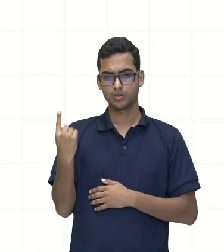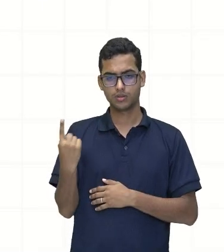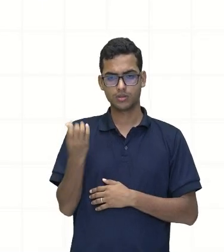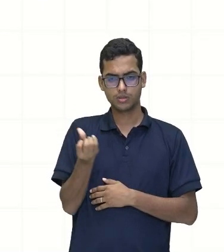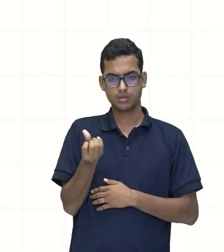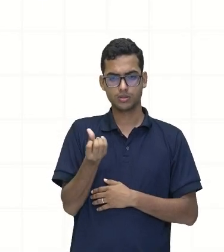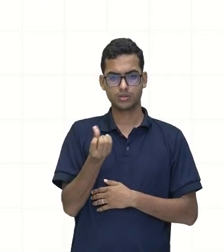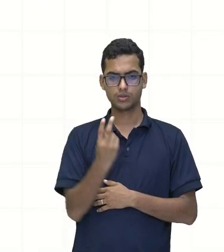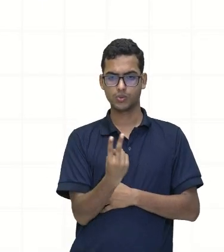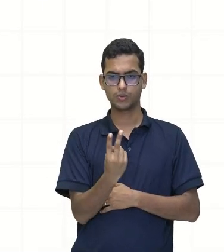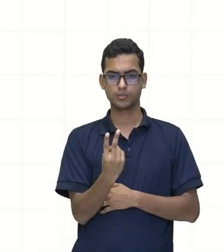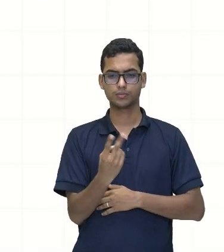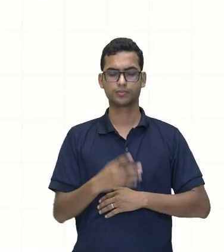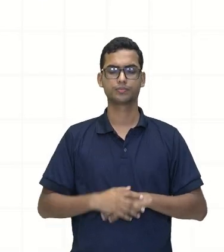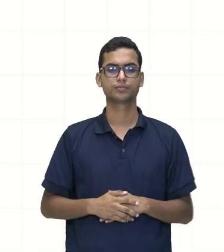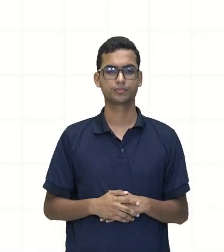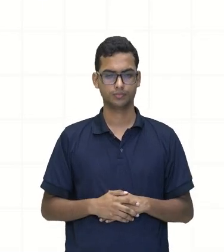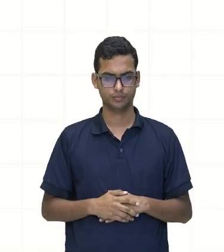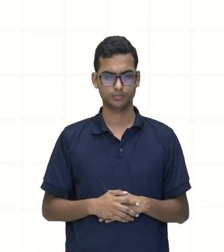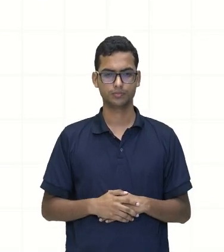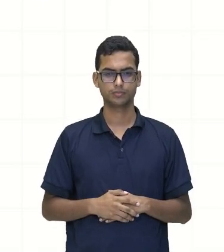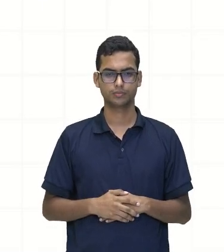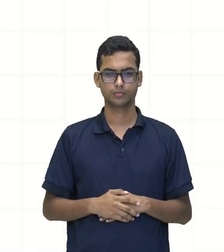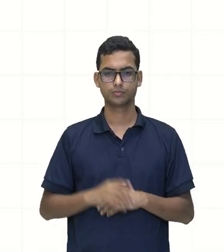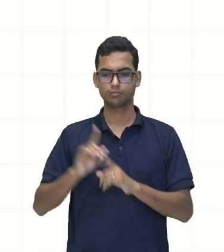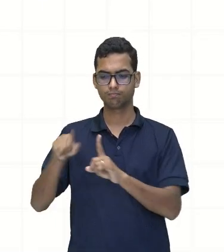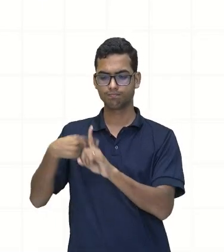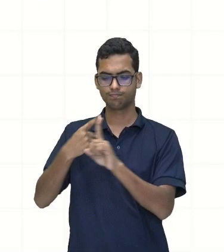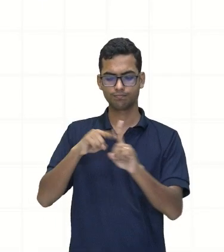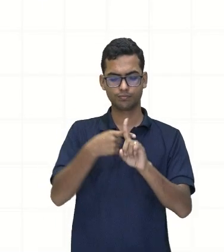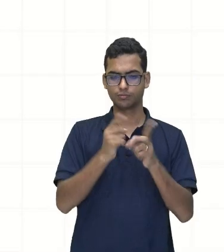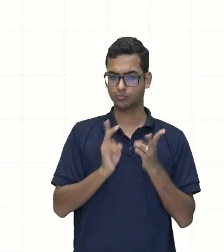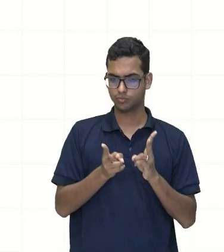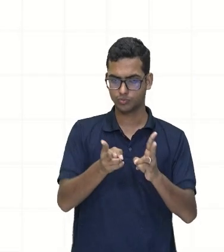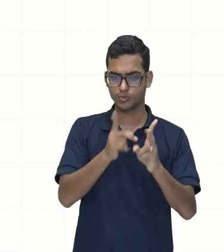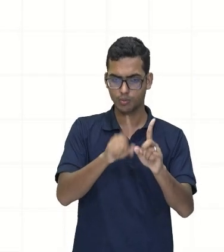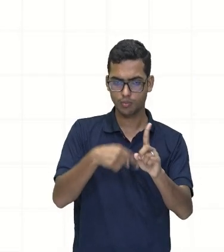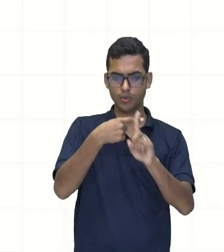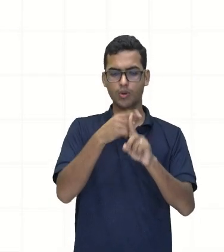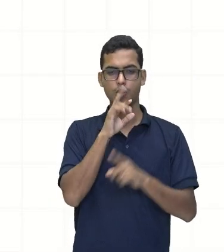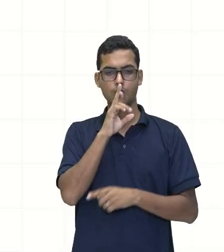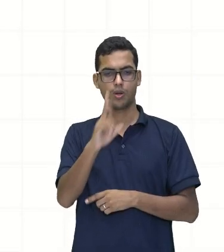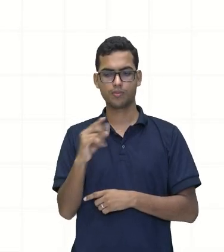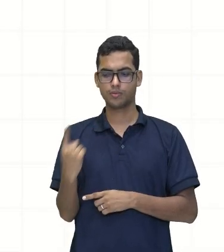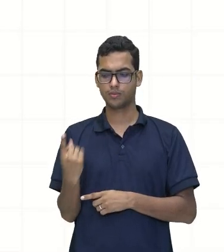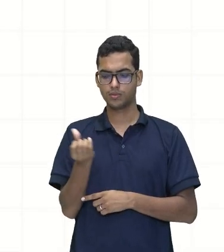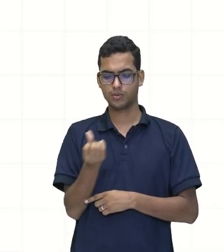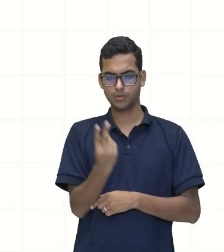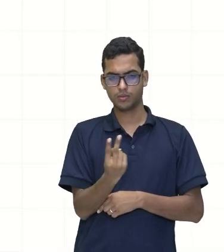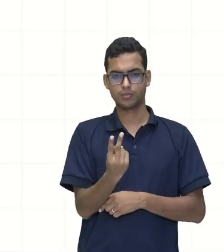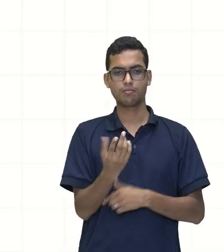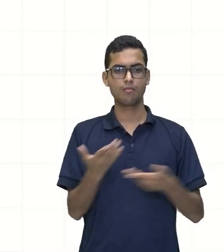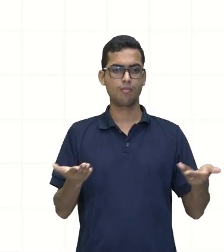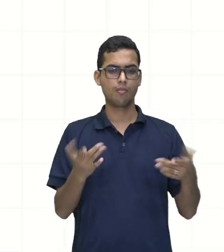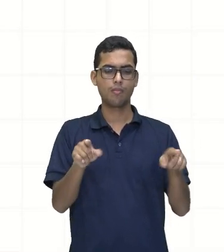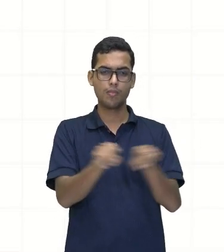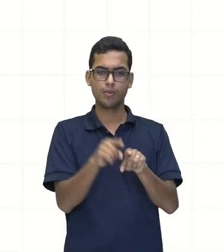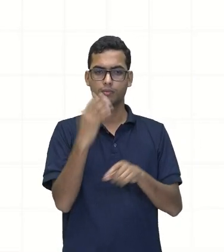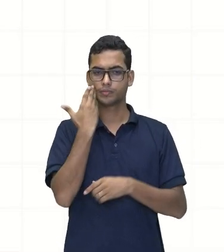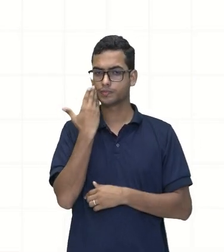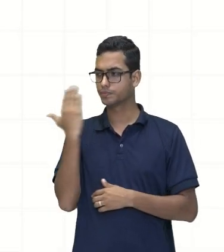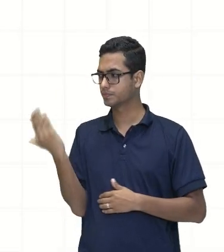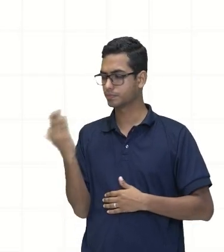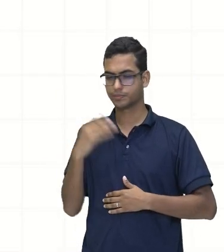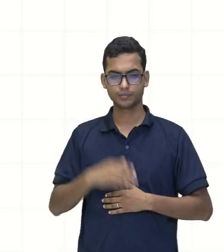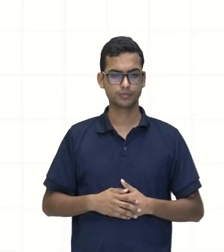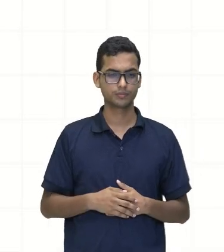162. Não precisamos fazer jogo de sinal porque os dois são positivos. Então, o resultado já vai dar positivo. E aí, 162